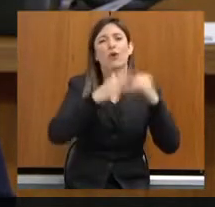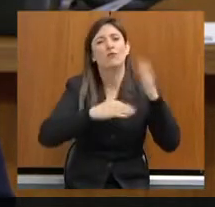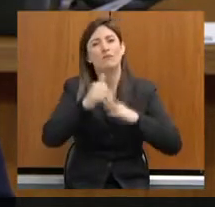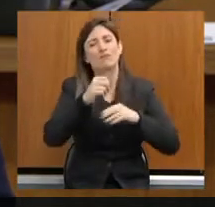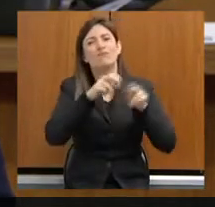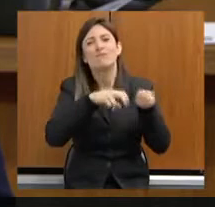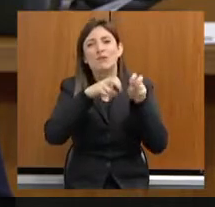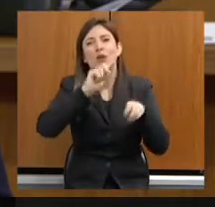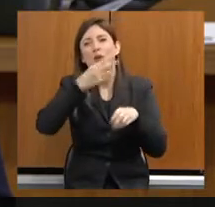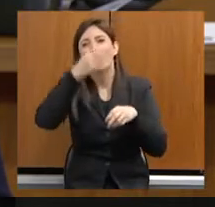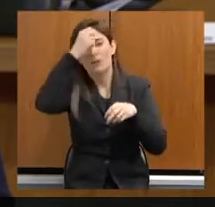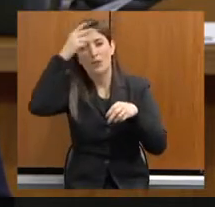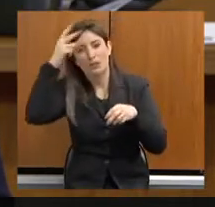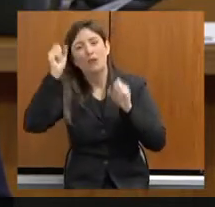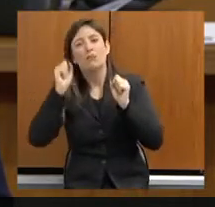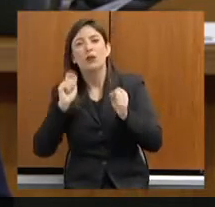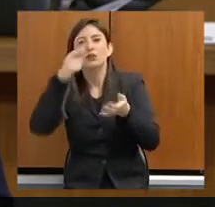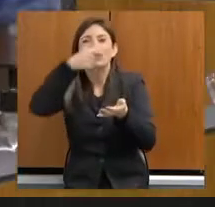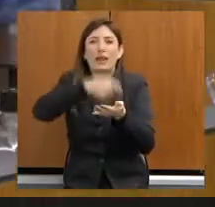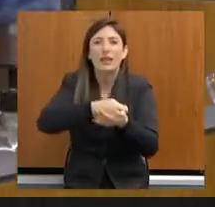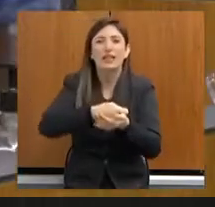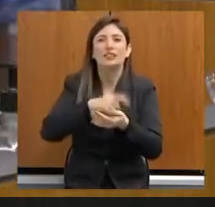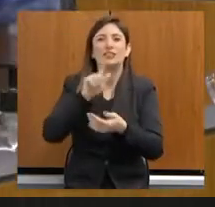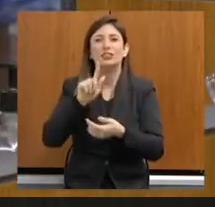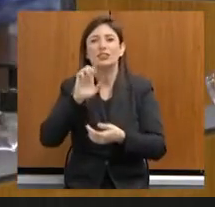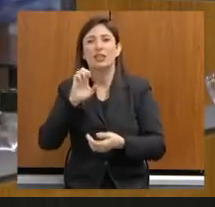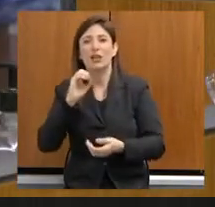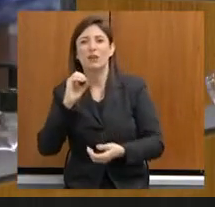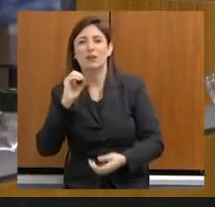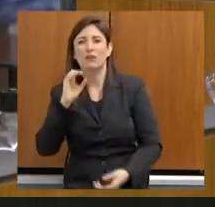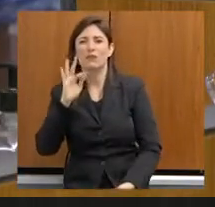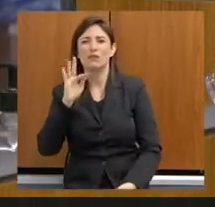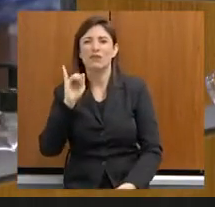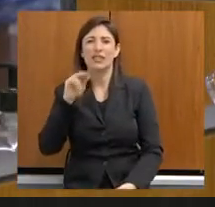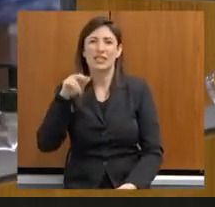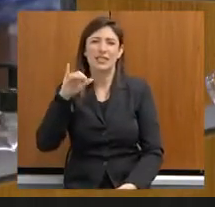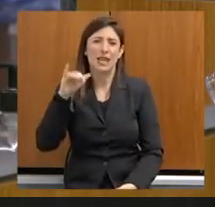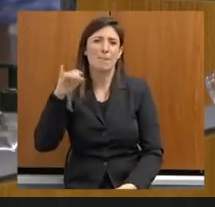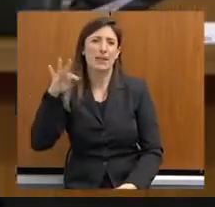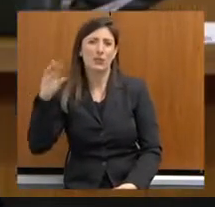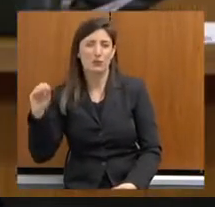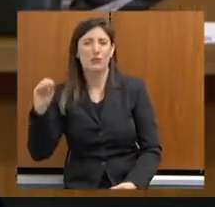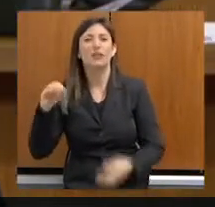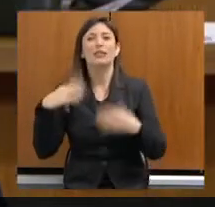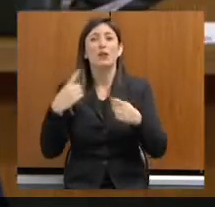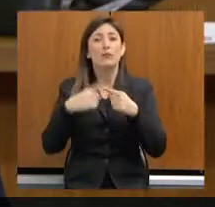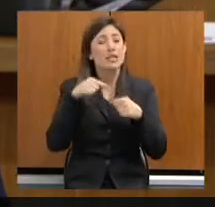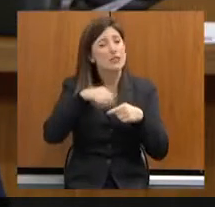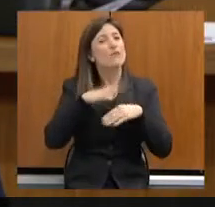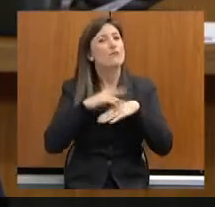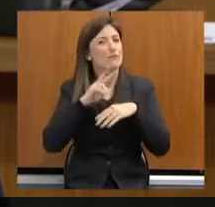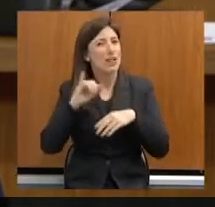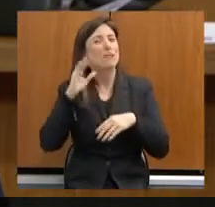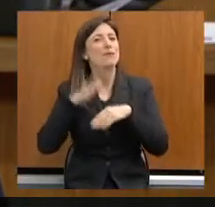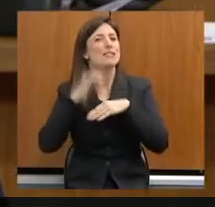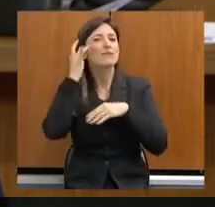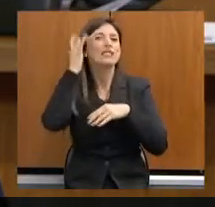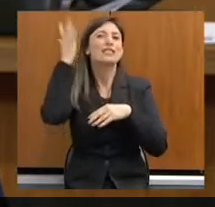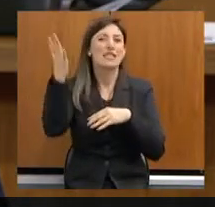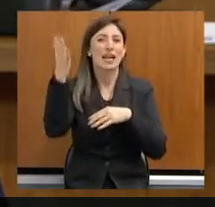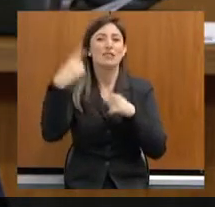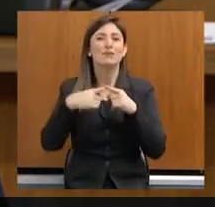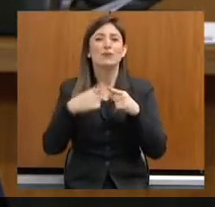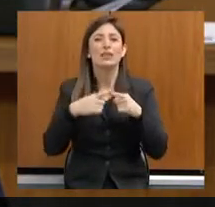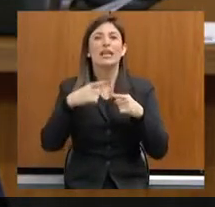georreferenciamento de propriedades São Luís para trazer muita agilidade e o nosso processo Porque o processo que está em andamento na secretaria nos 50